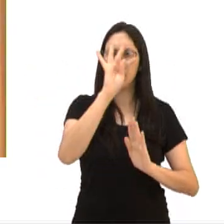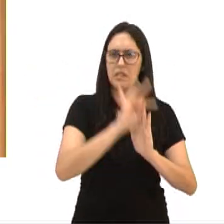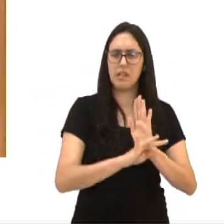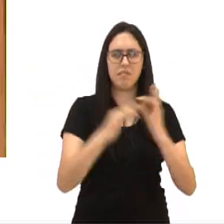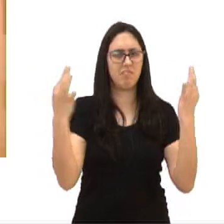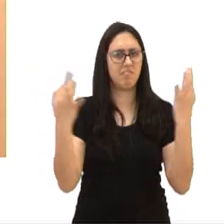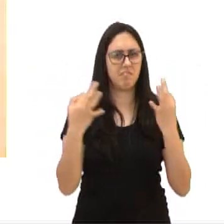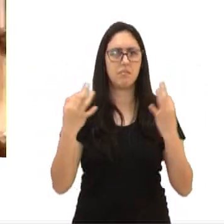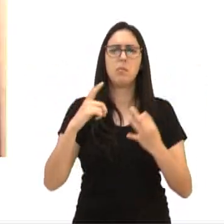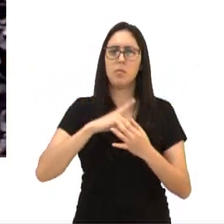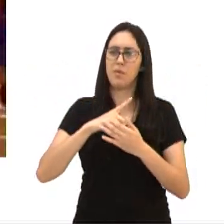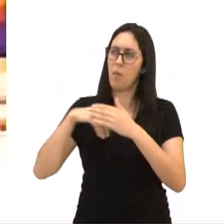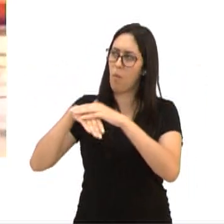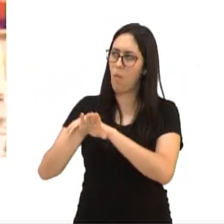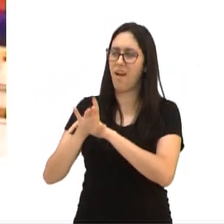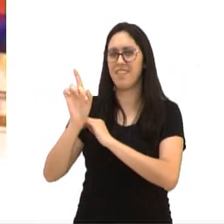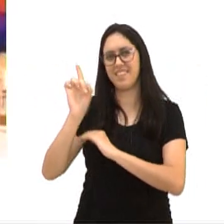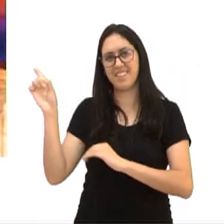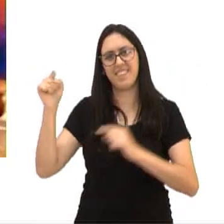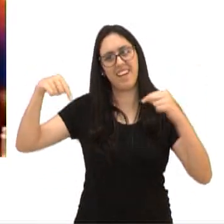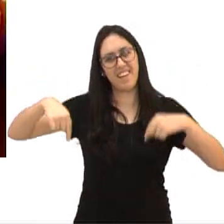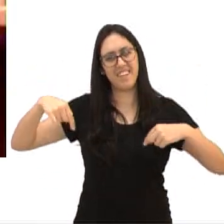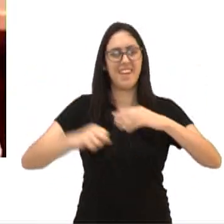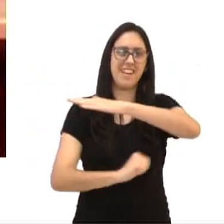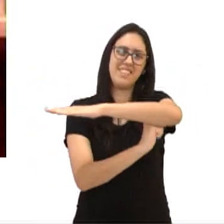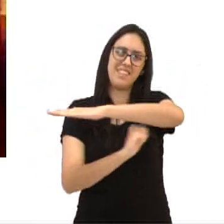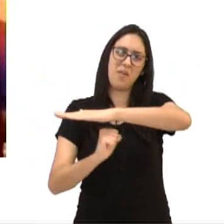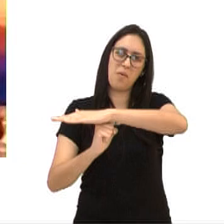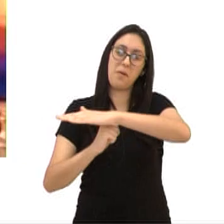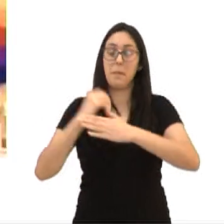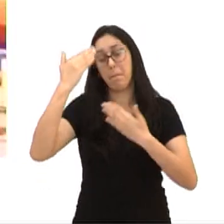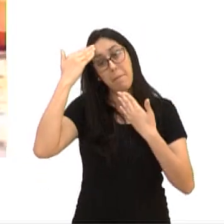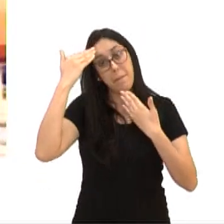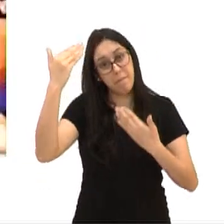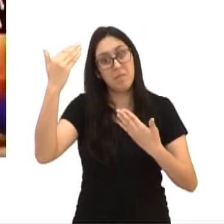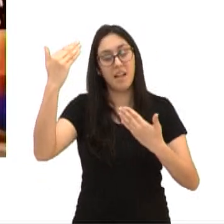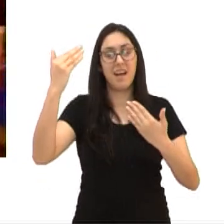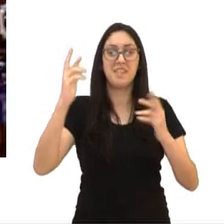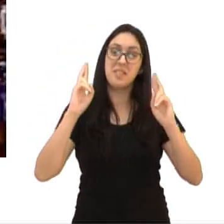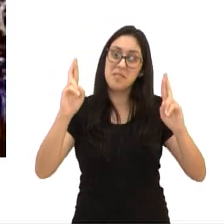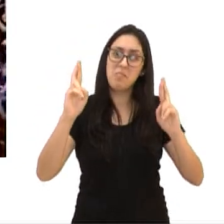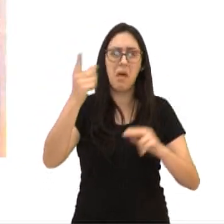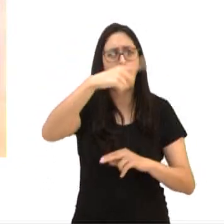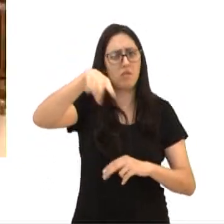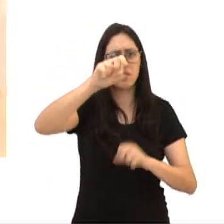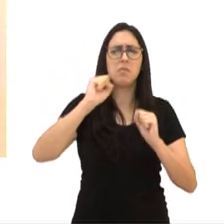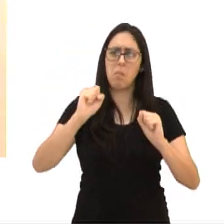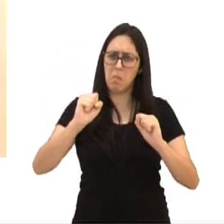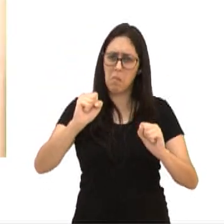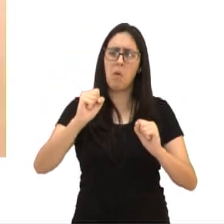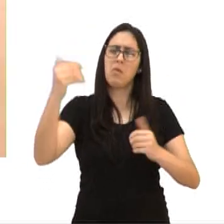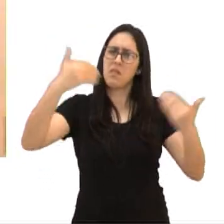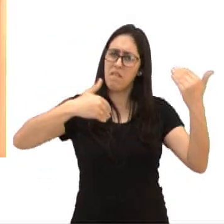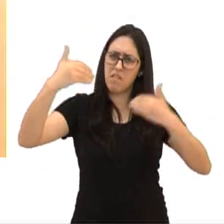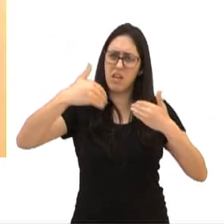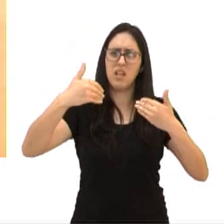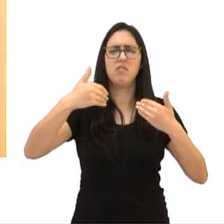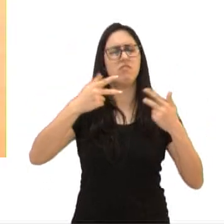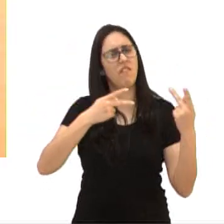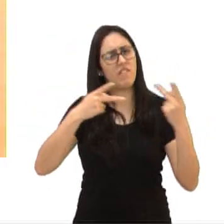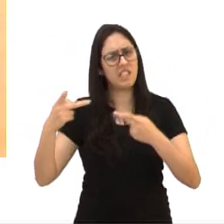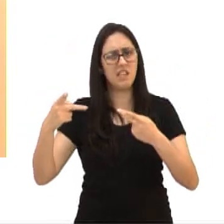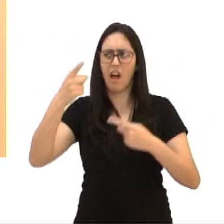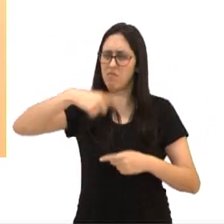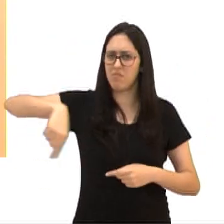las semanas aquí en la sinagoga. Eu agradeço y espero vocês en cualquier momento para visitarnos aquí